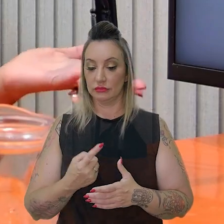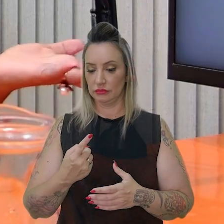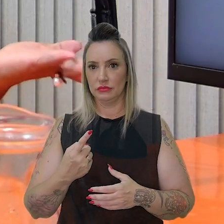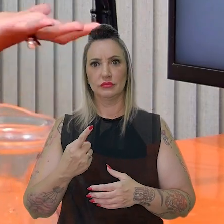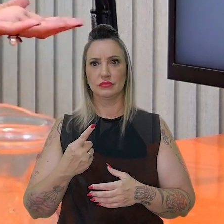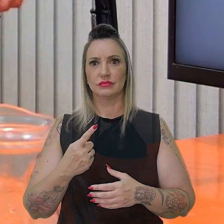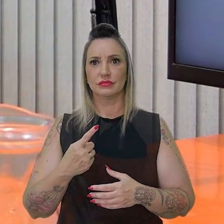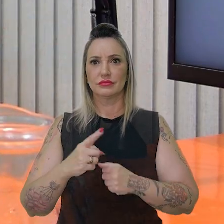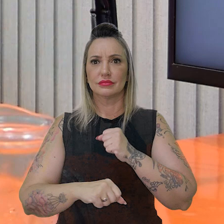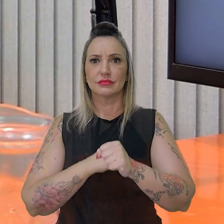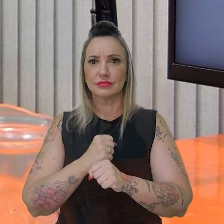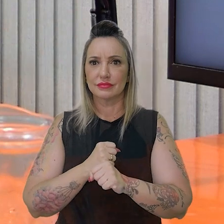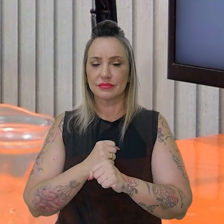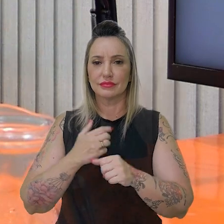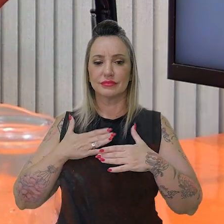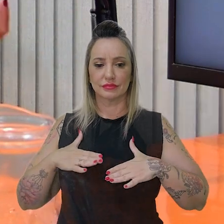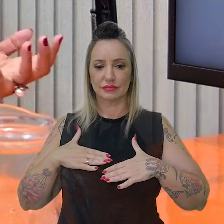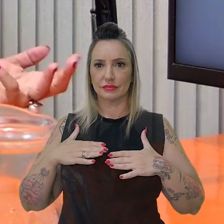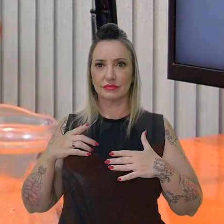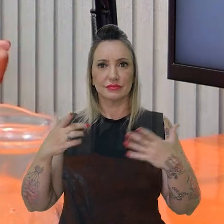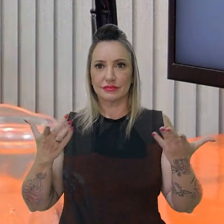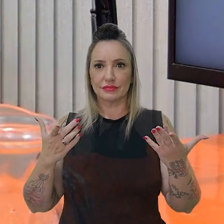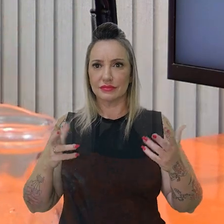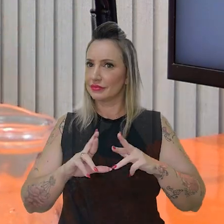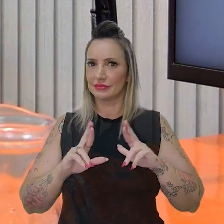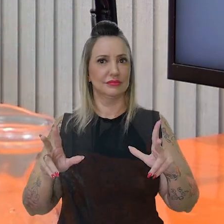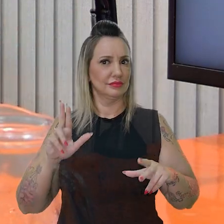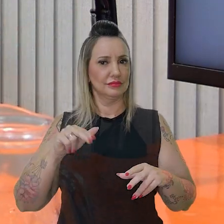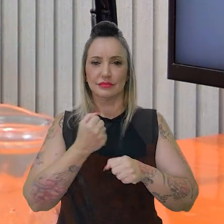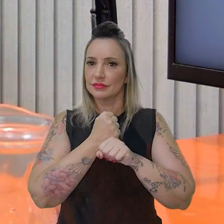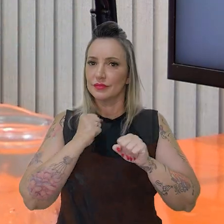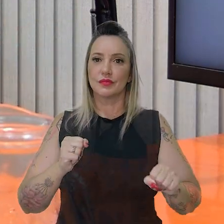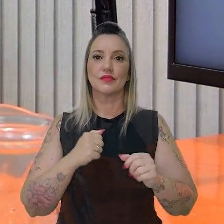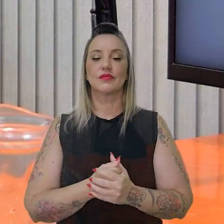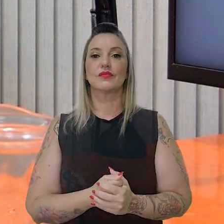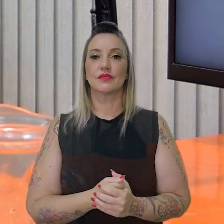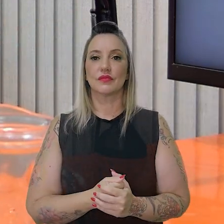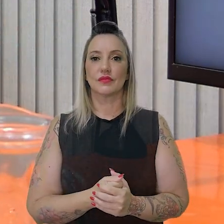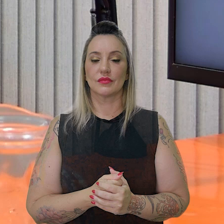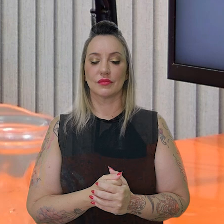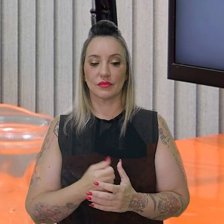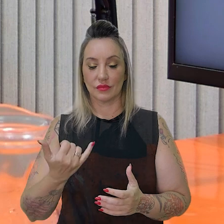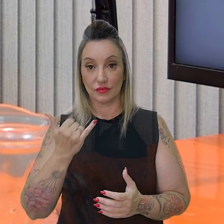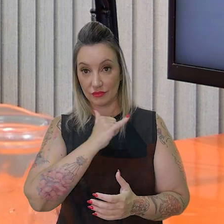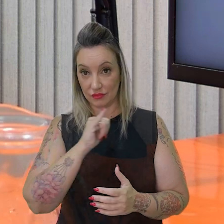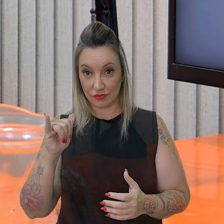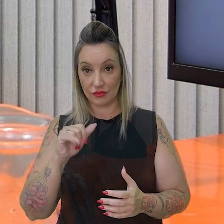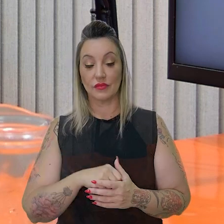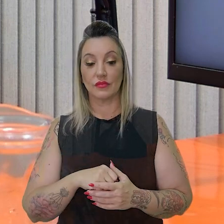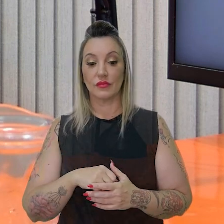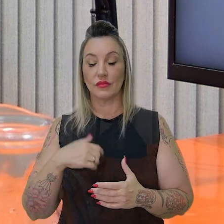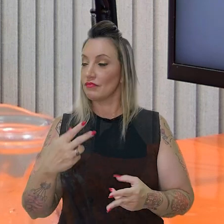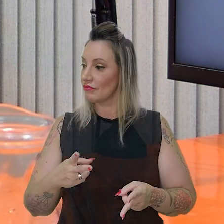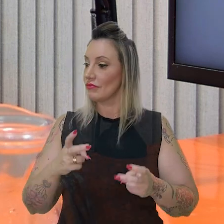que isso é luxo Olha né E quando eu falo para você aí quando me